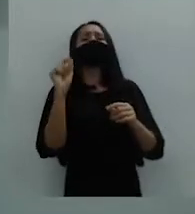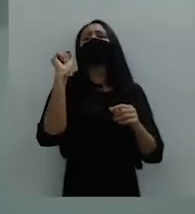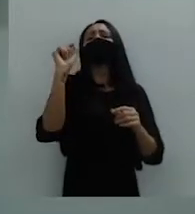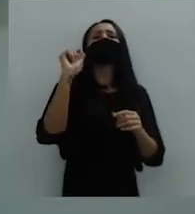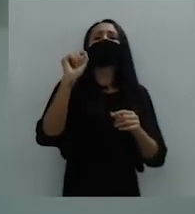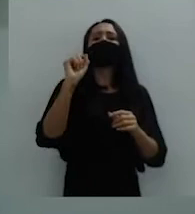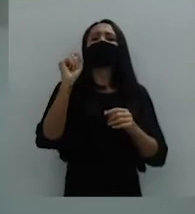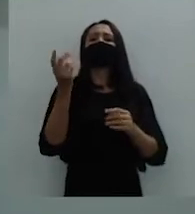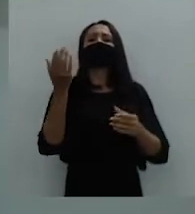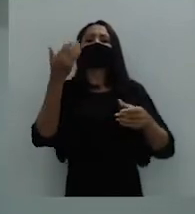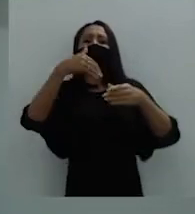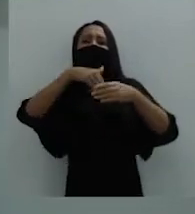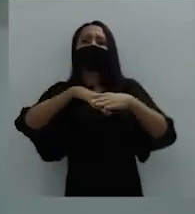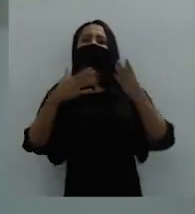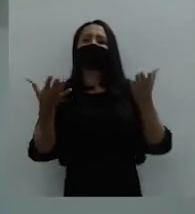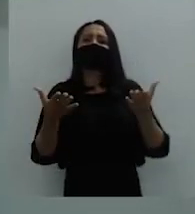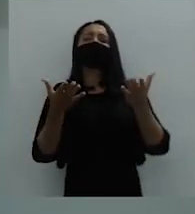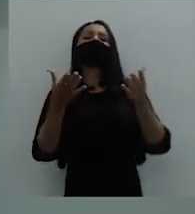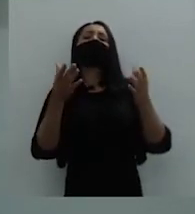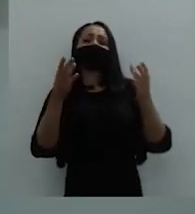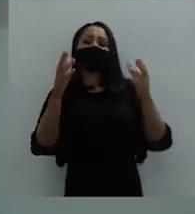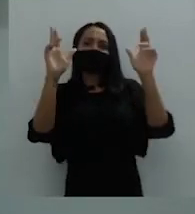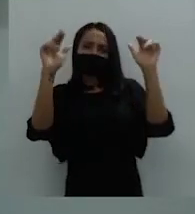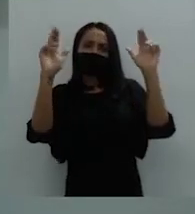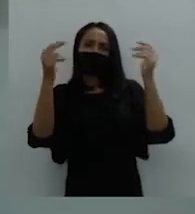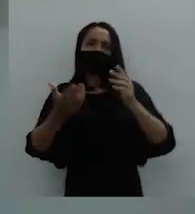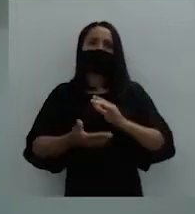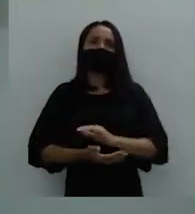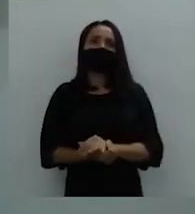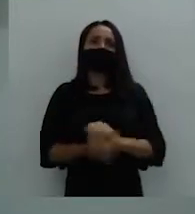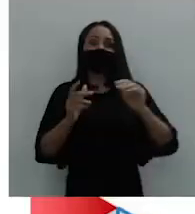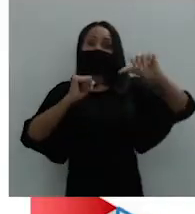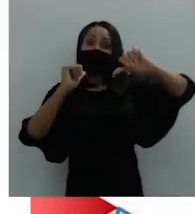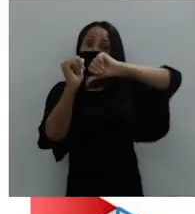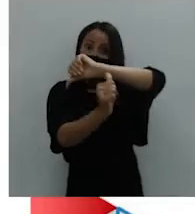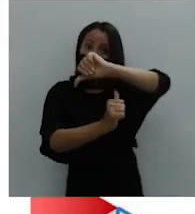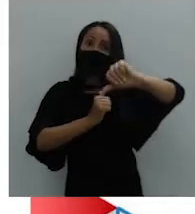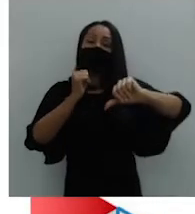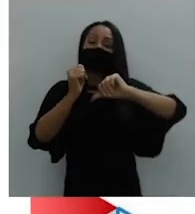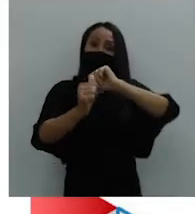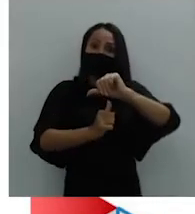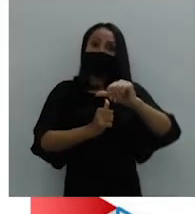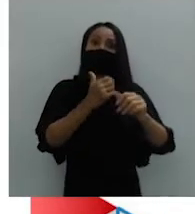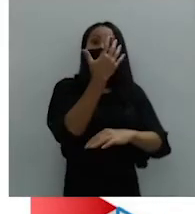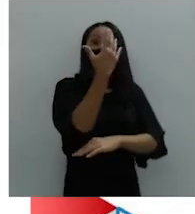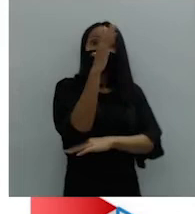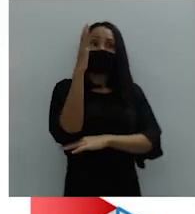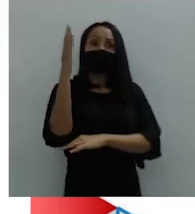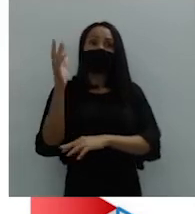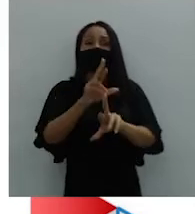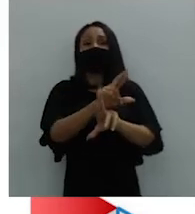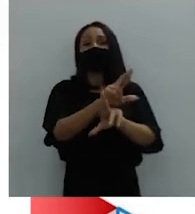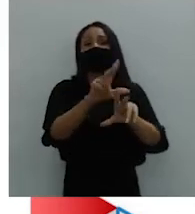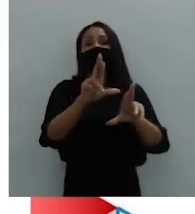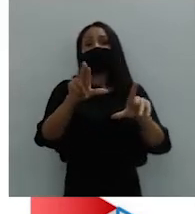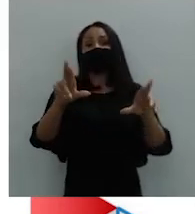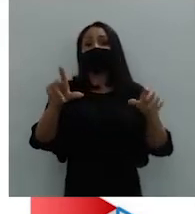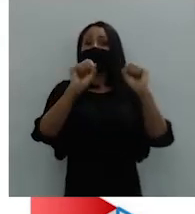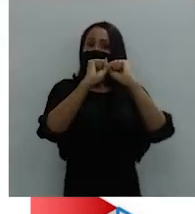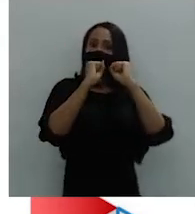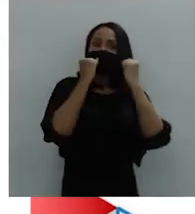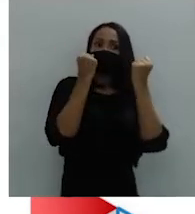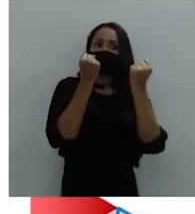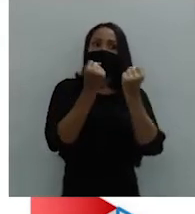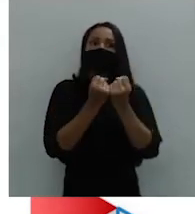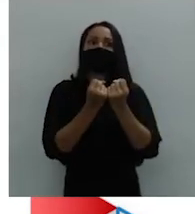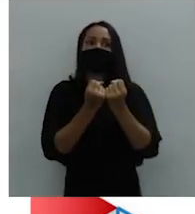ver dentro desse conteúdo, certo? Modificações das paisagens por diferentes,